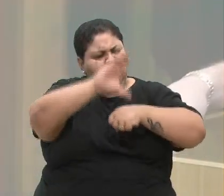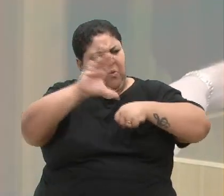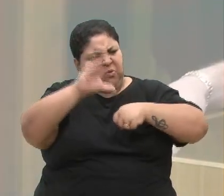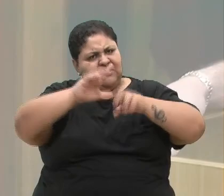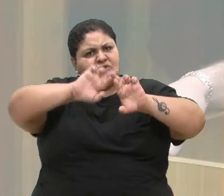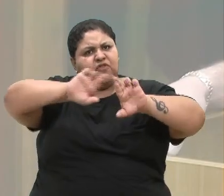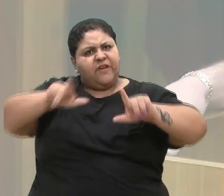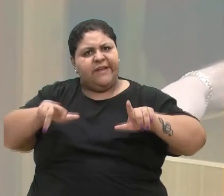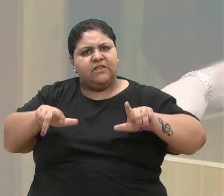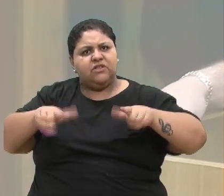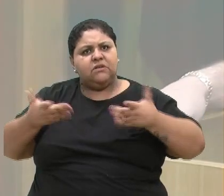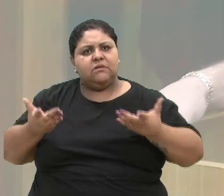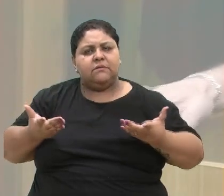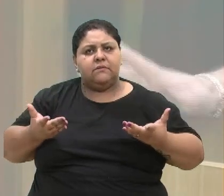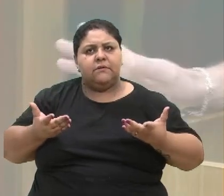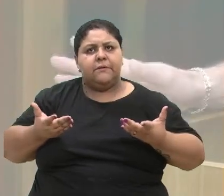diferente?